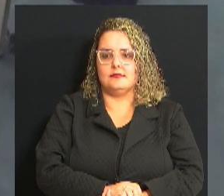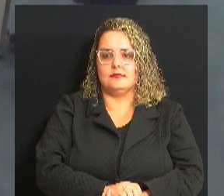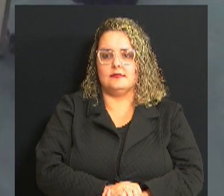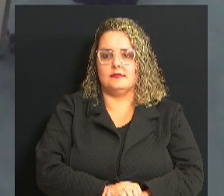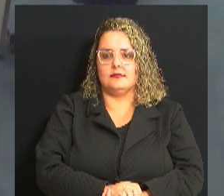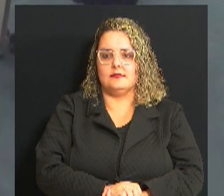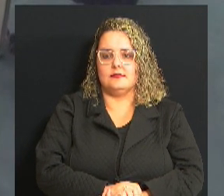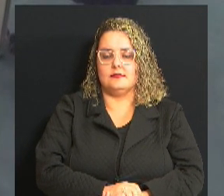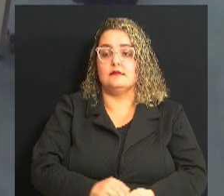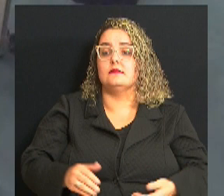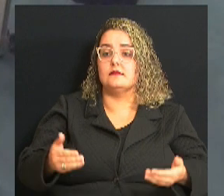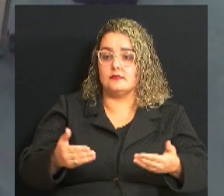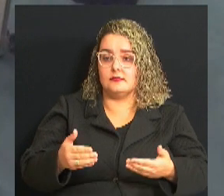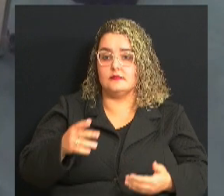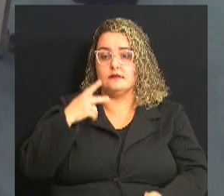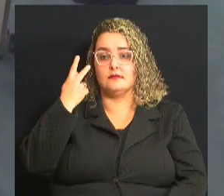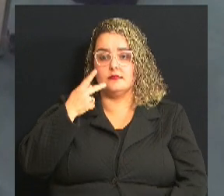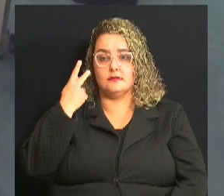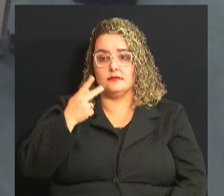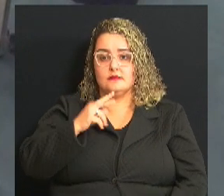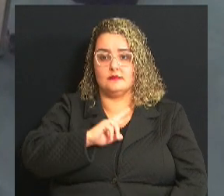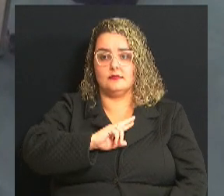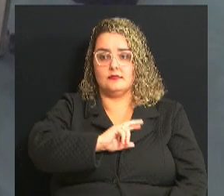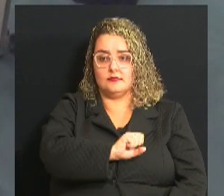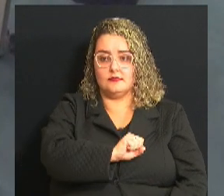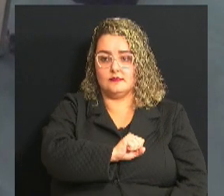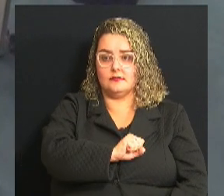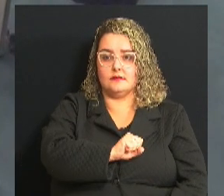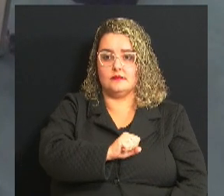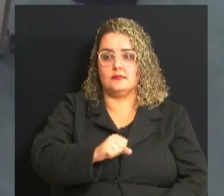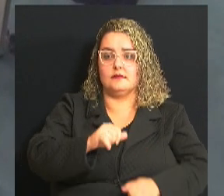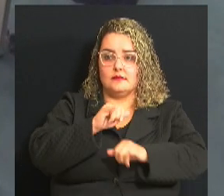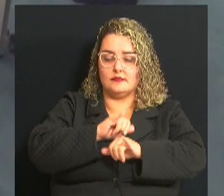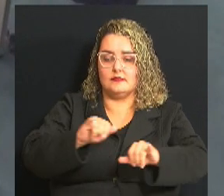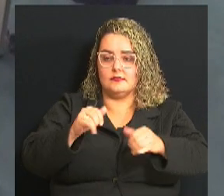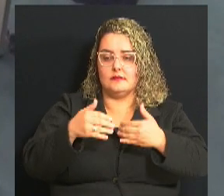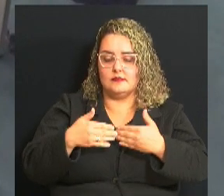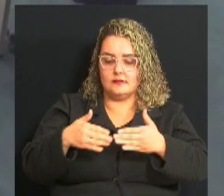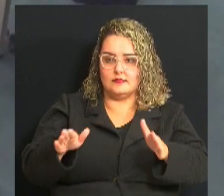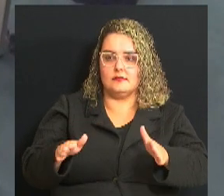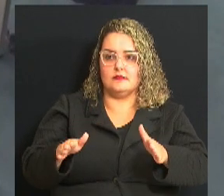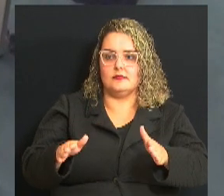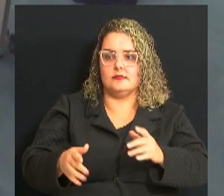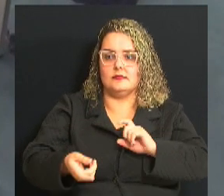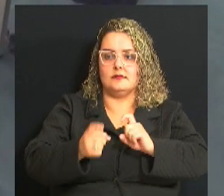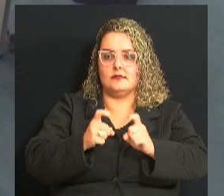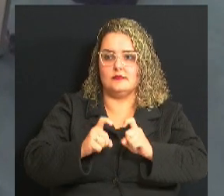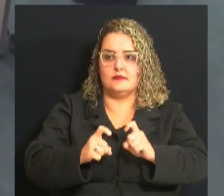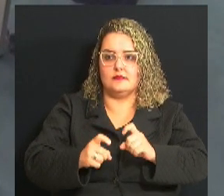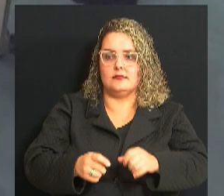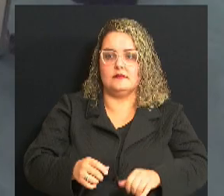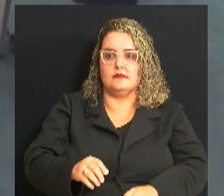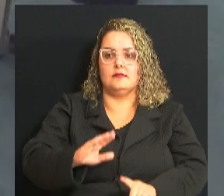Com a palavra, o vereador Luiz Rossini, para declarar aberta esta reunião solene.